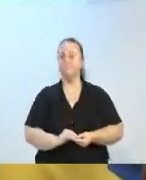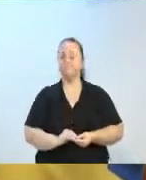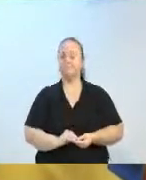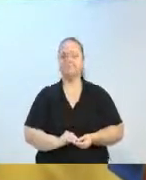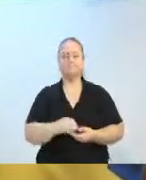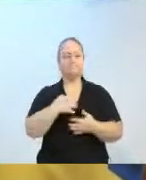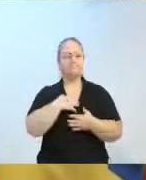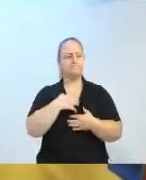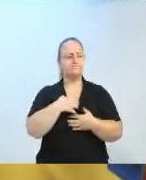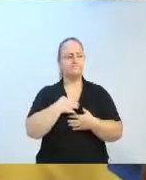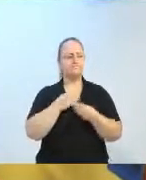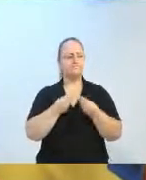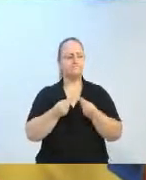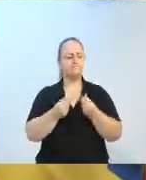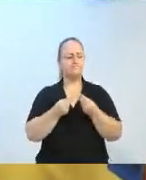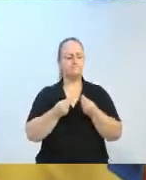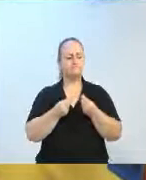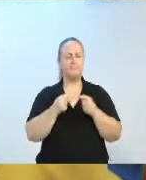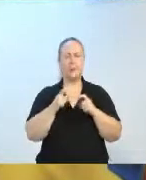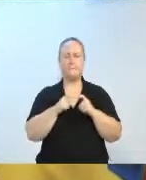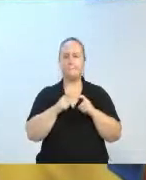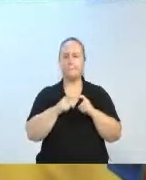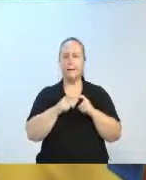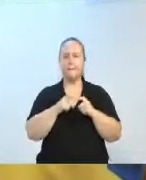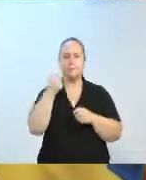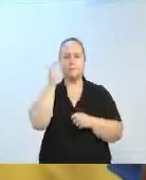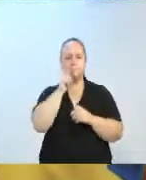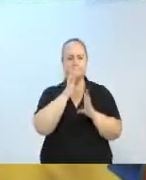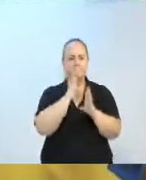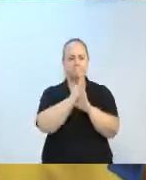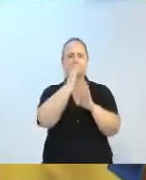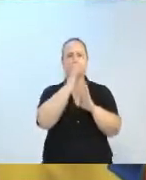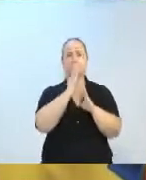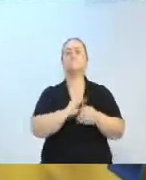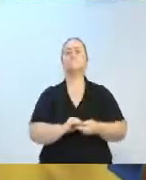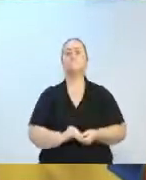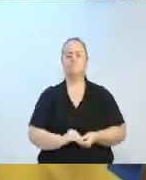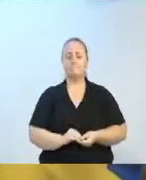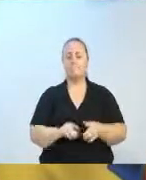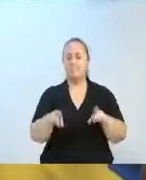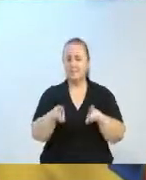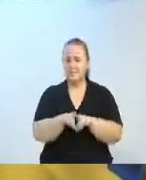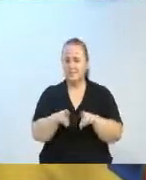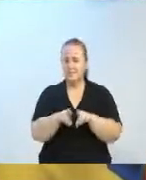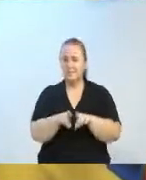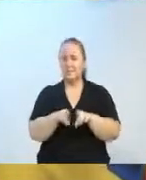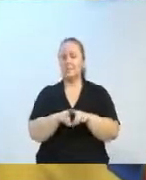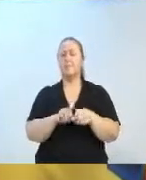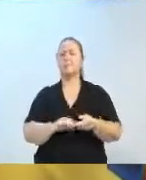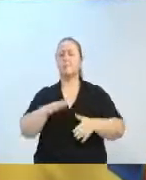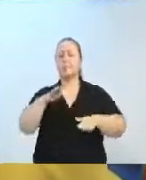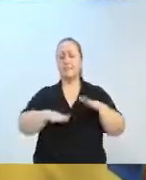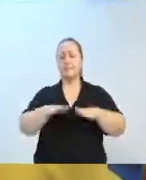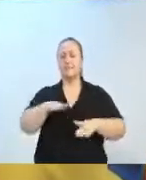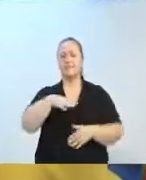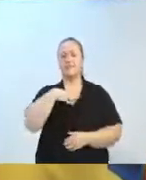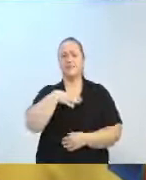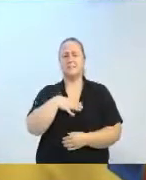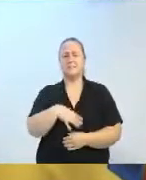dever cumprido de médico, de fazer esse diagnóstico, por outro lado, nós criamos frustrações